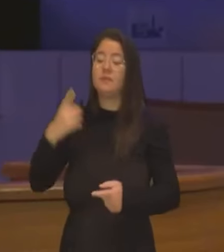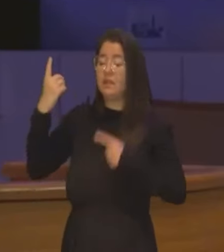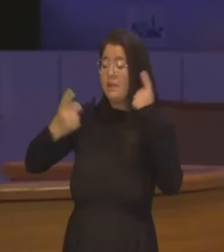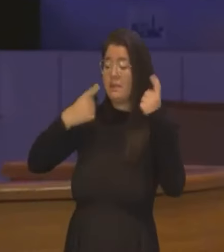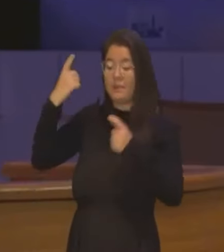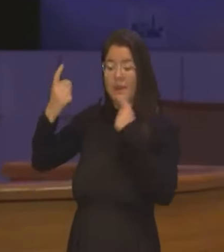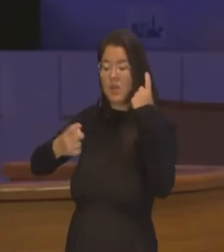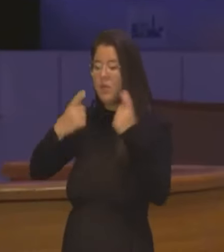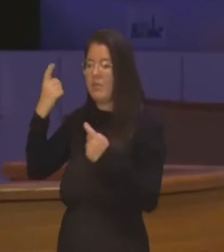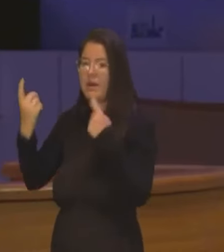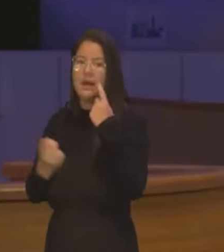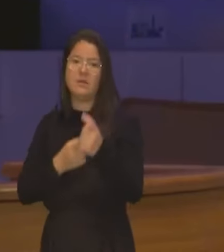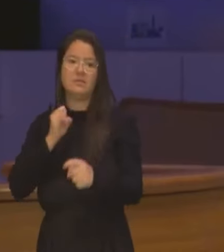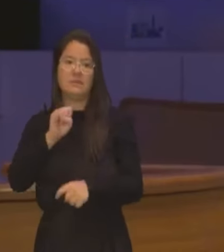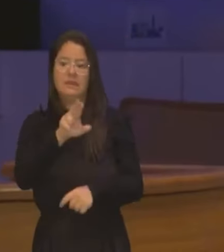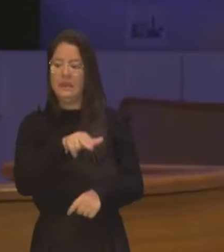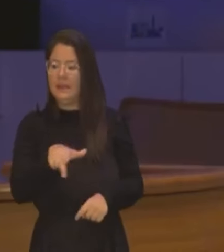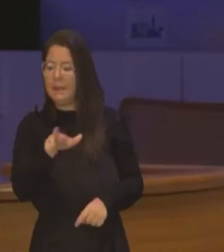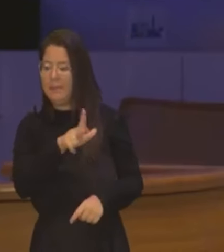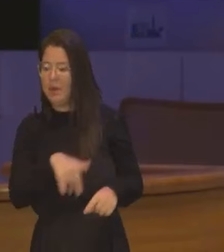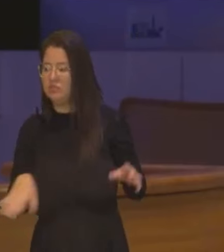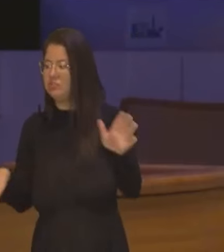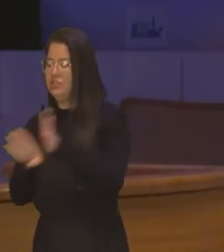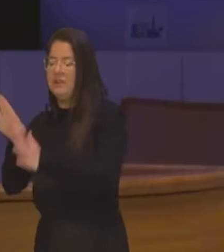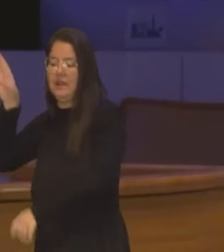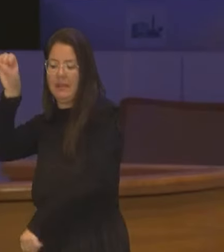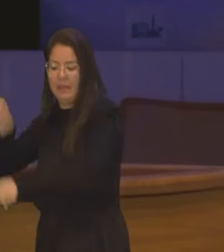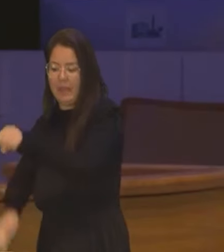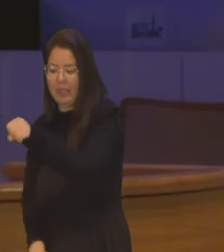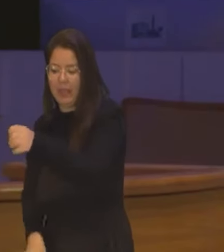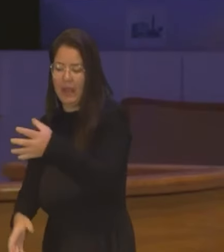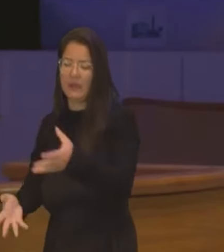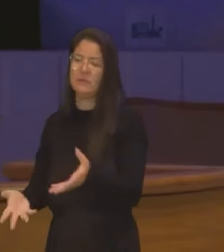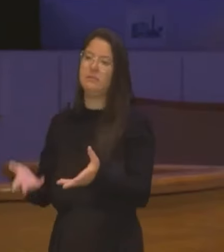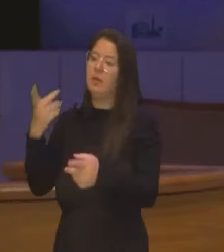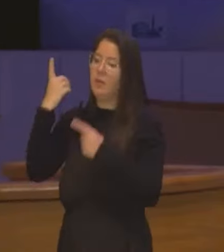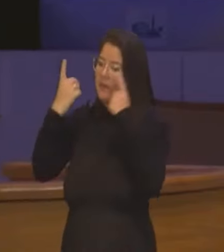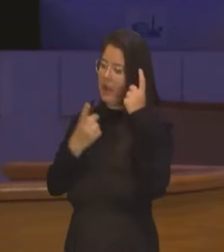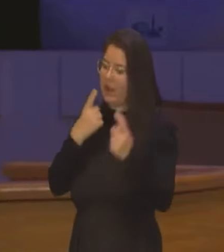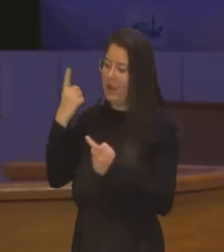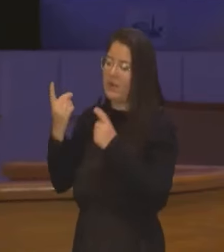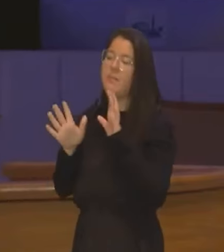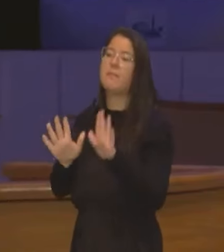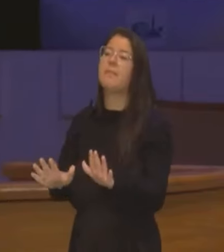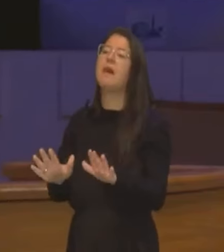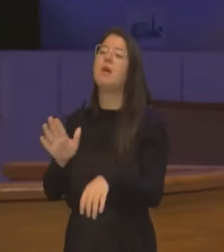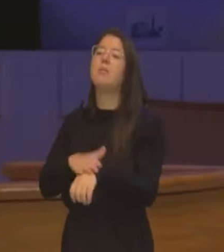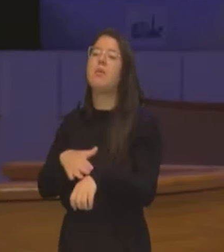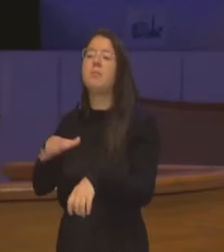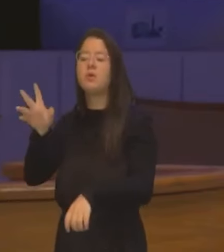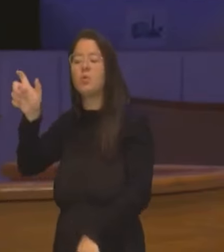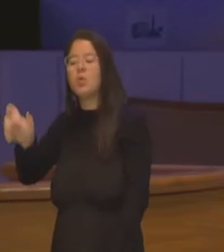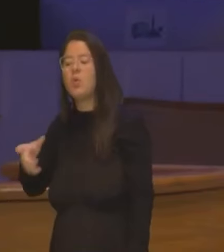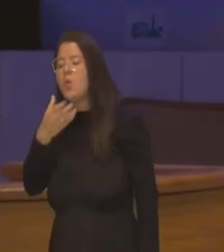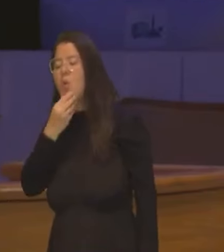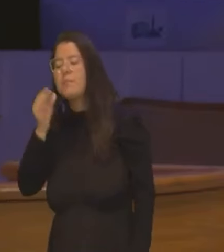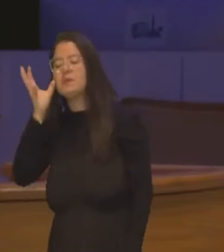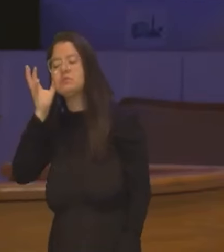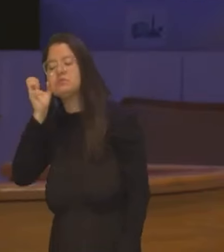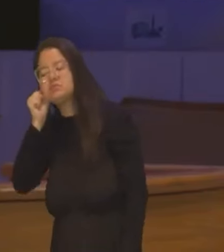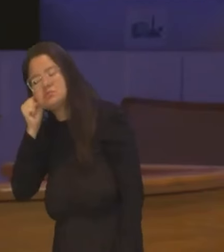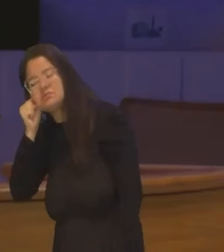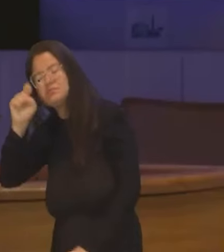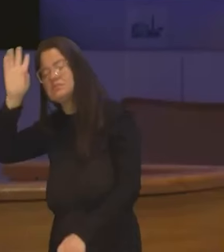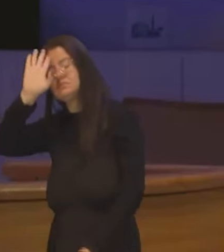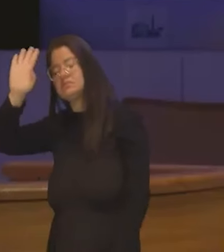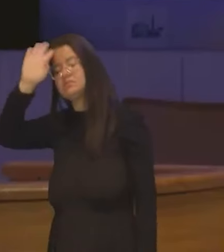preocupado, a qualquer momento o meu irmão Esaú ele pode chegar e ceifar a minha vida. Mas quando ele dorme, ele recebe uma visão